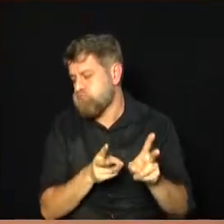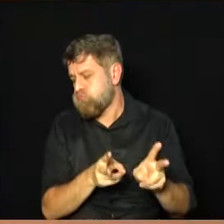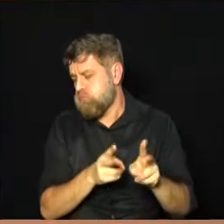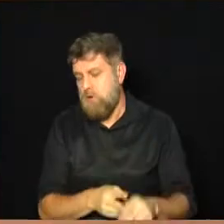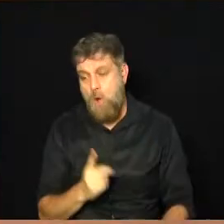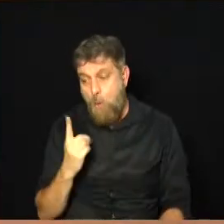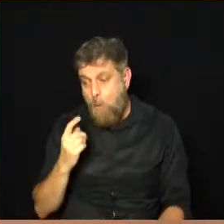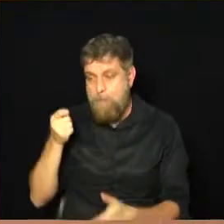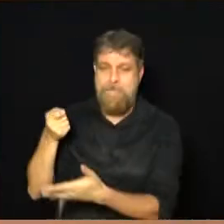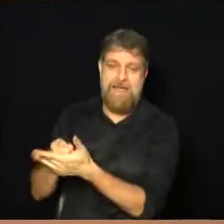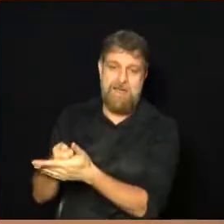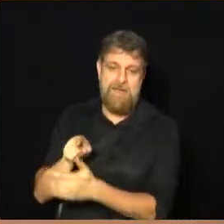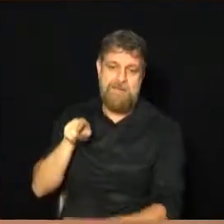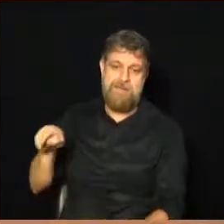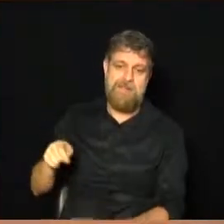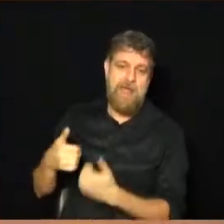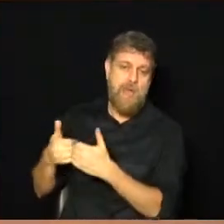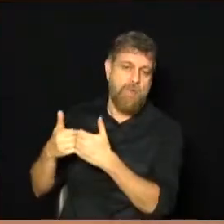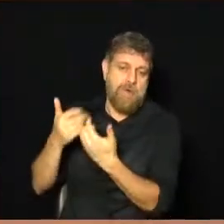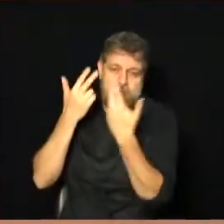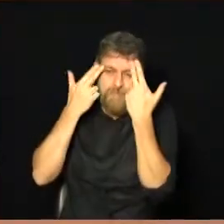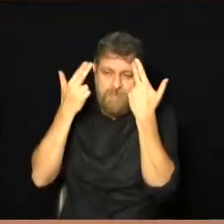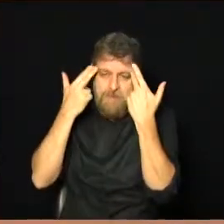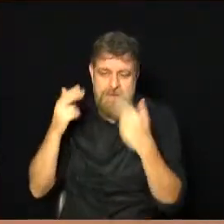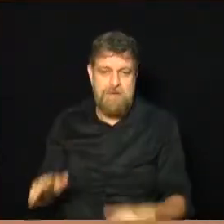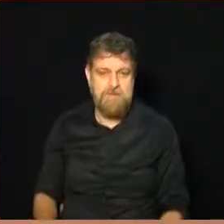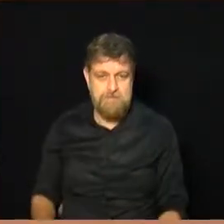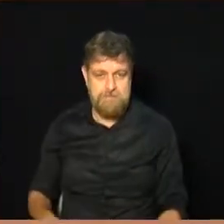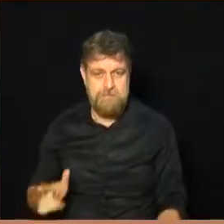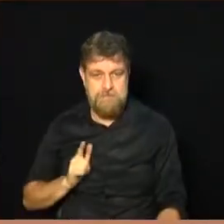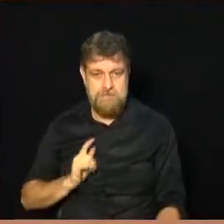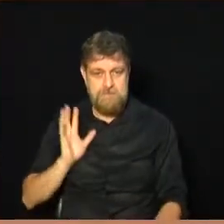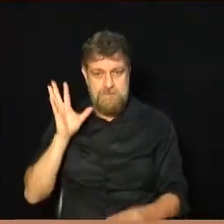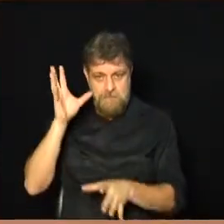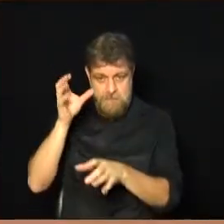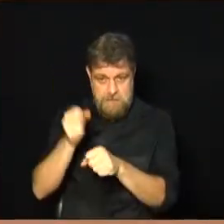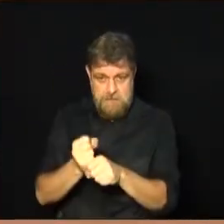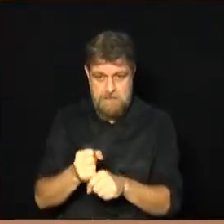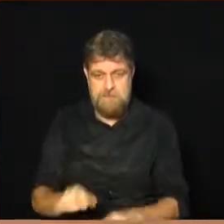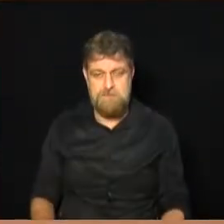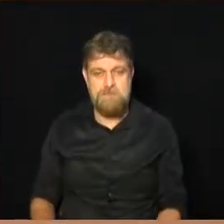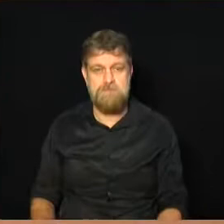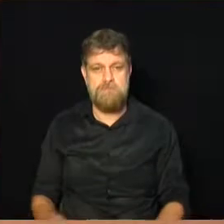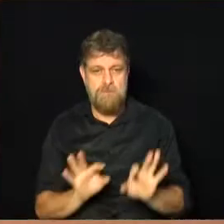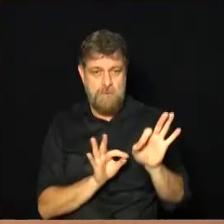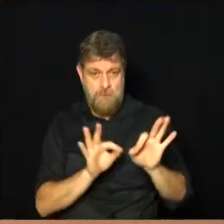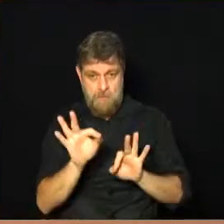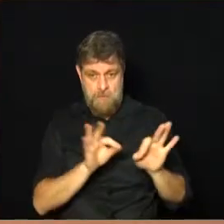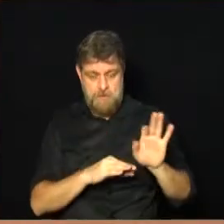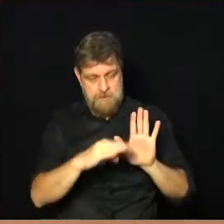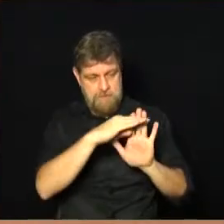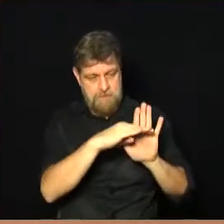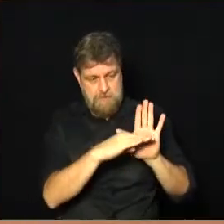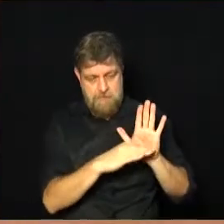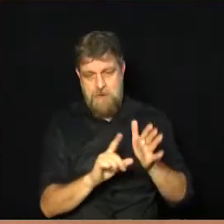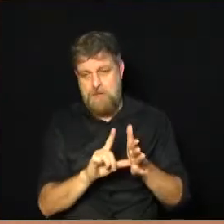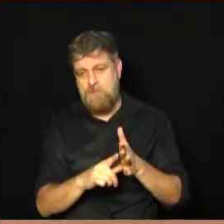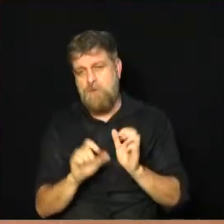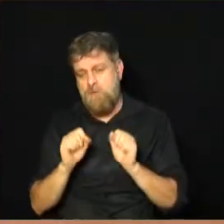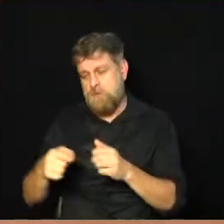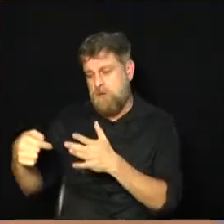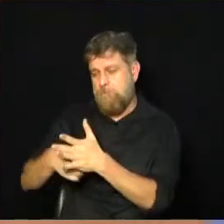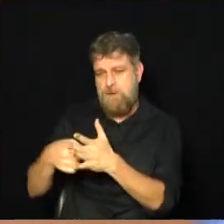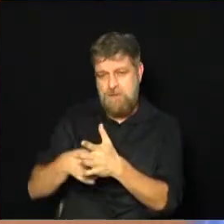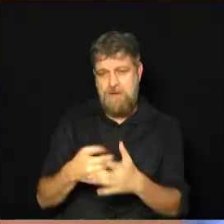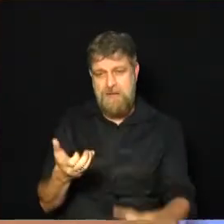uma tarifa. Então, esse é, em linhas gerais, a concepção do projeto. Depois a gente abre aí para as perguntas, mas eu quero só